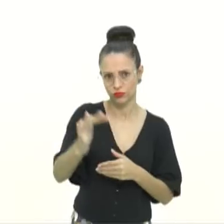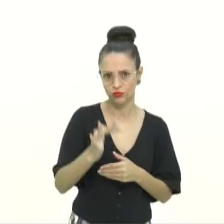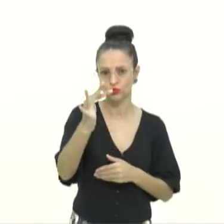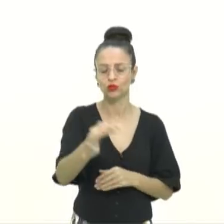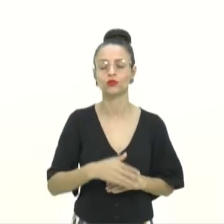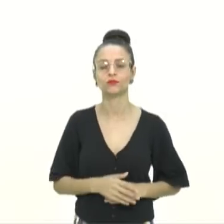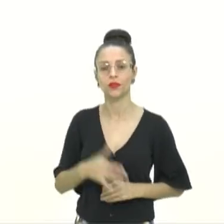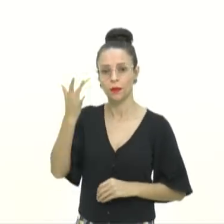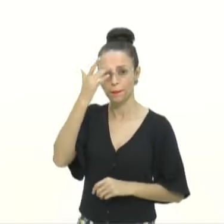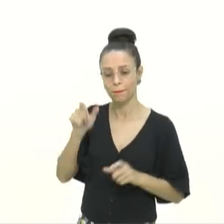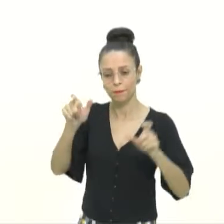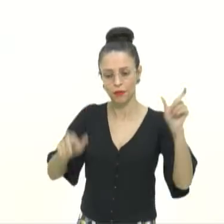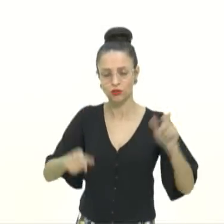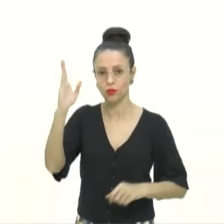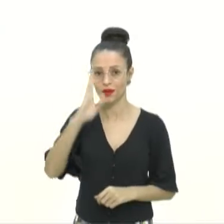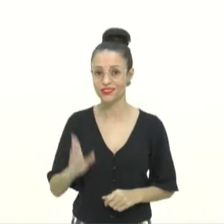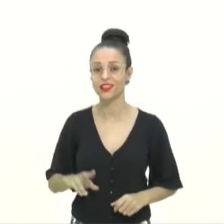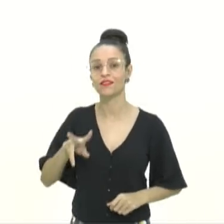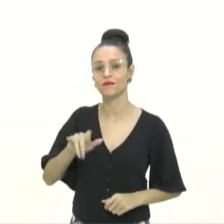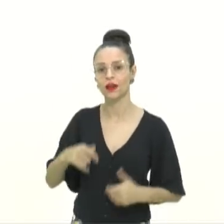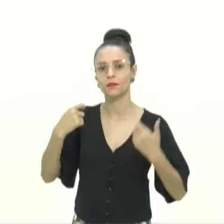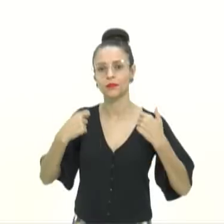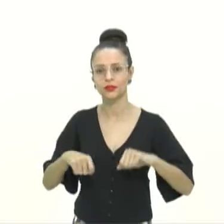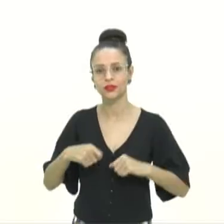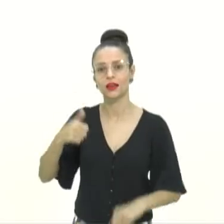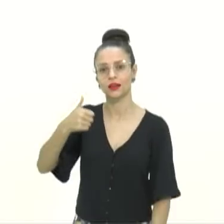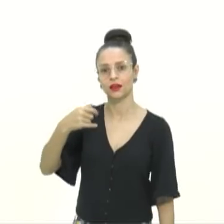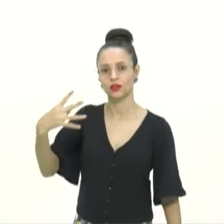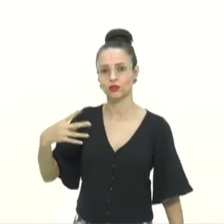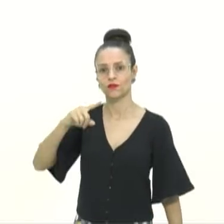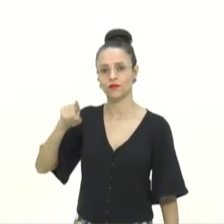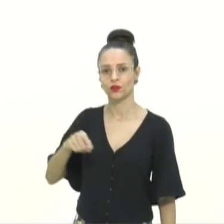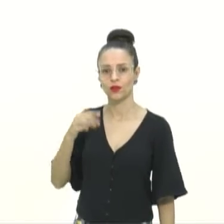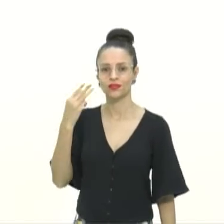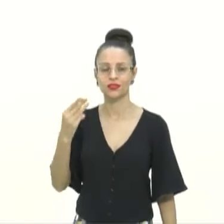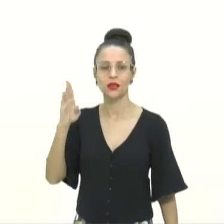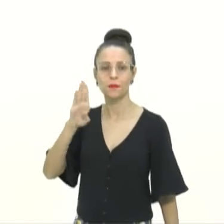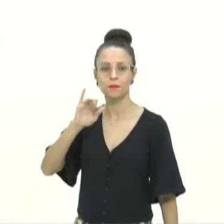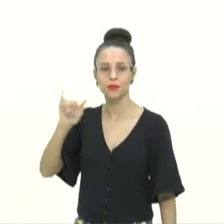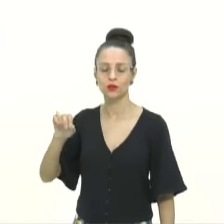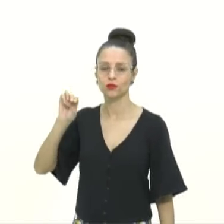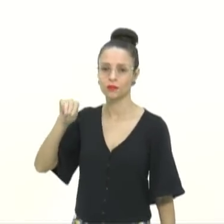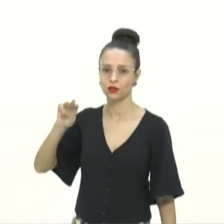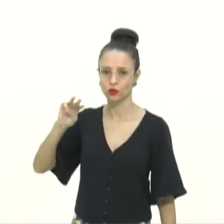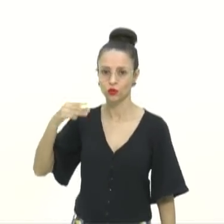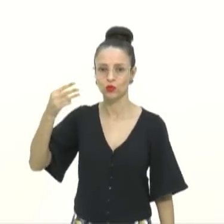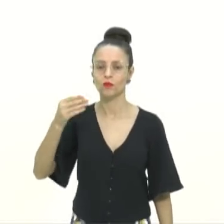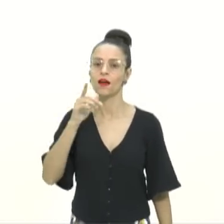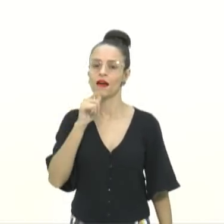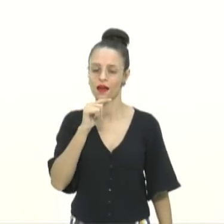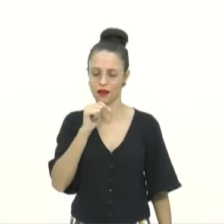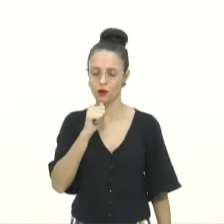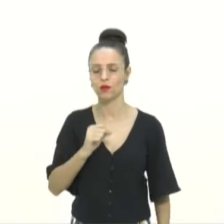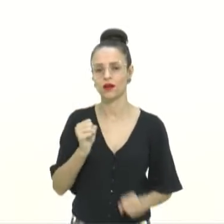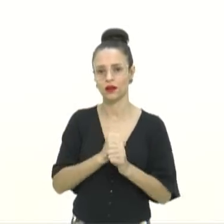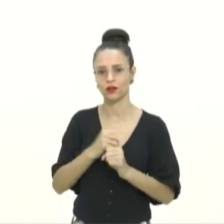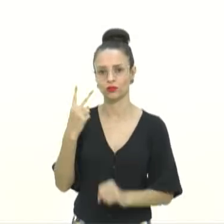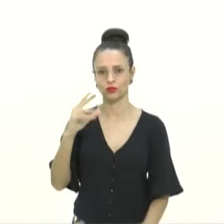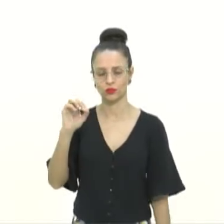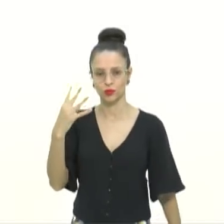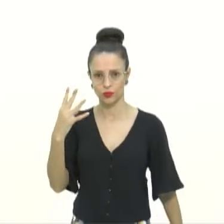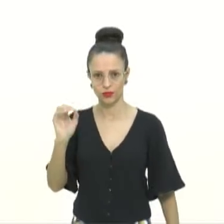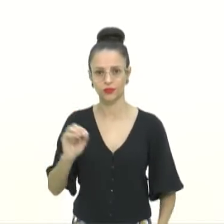os brasileiros devem demandar 14,3 bilhões de metros cúbicos de água em